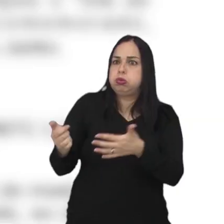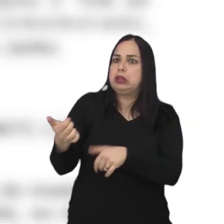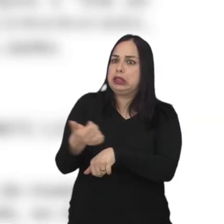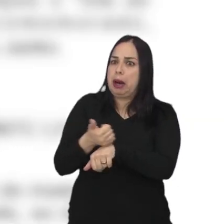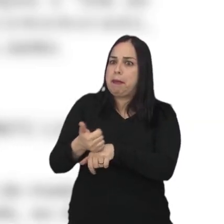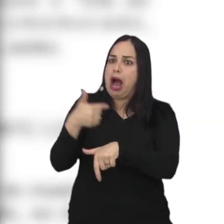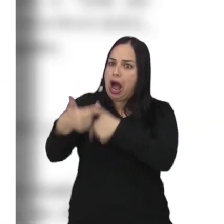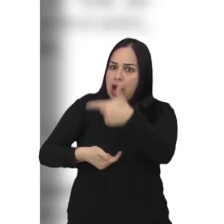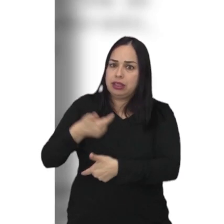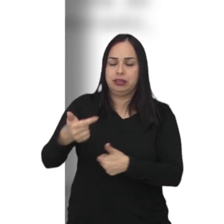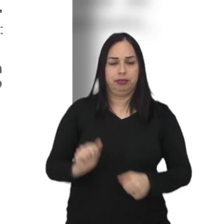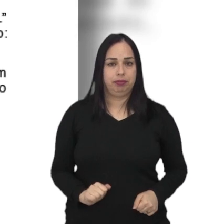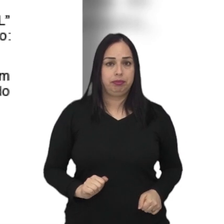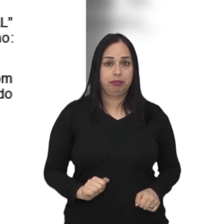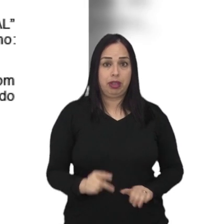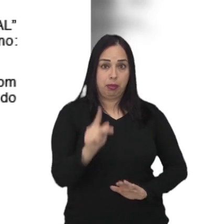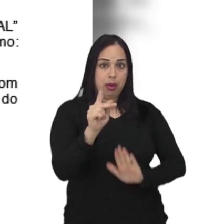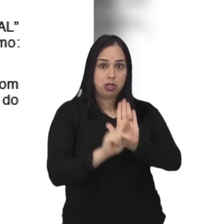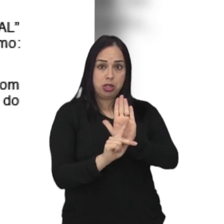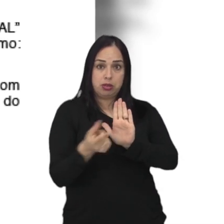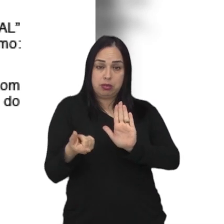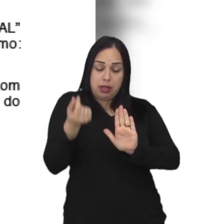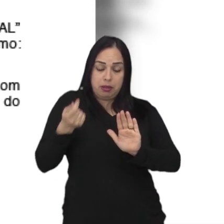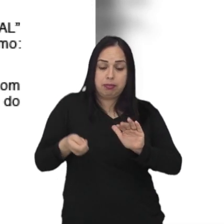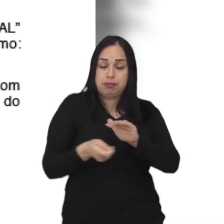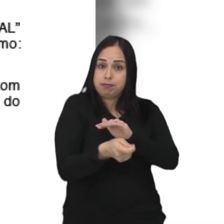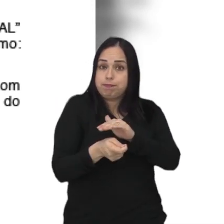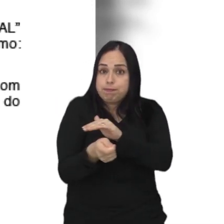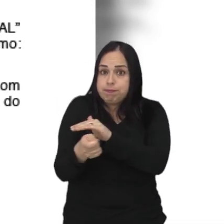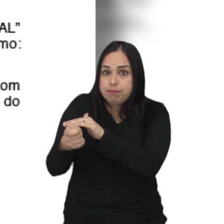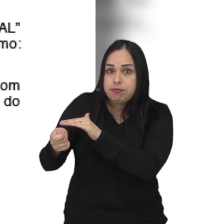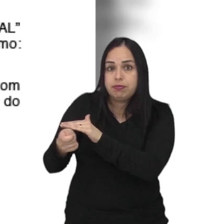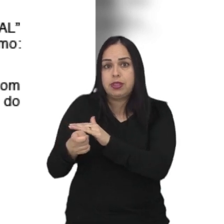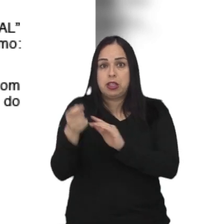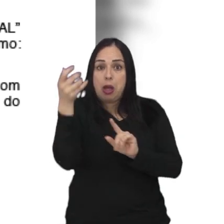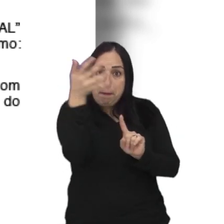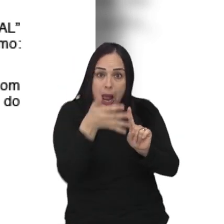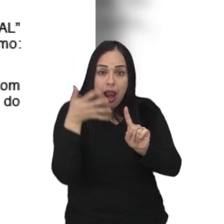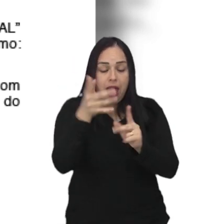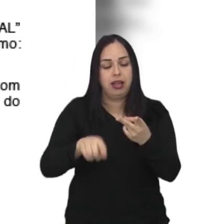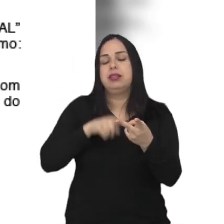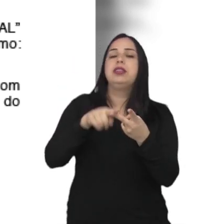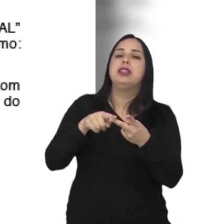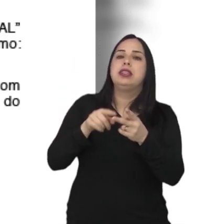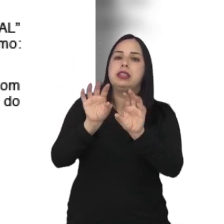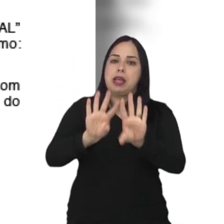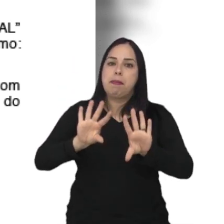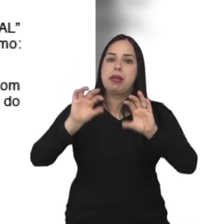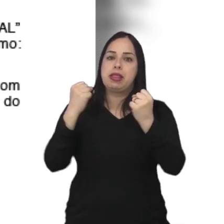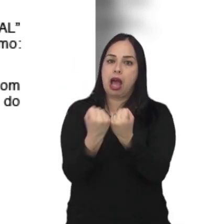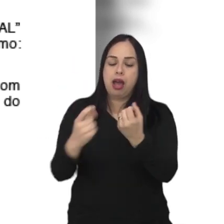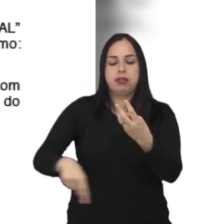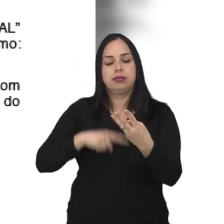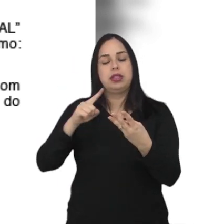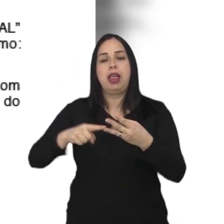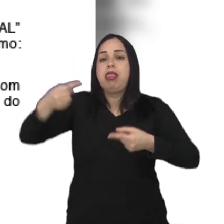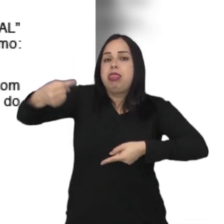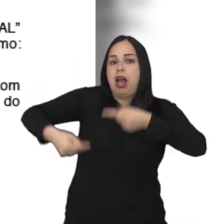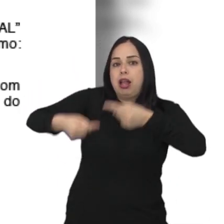mesmo. O projeto ainda reforça o investimento na educação, por meio das realizações de palestras,